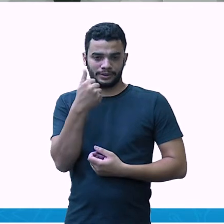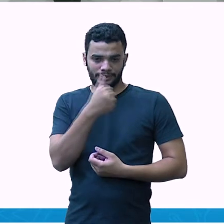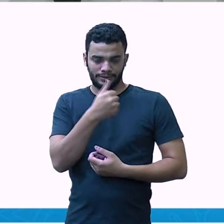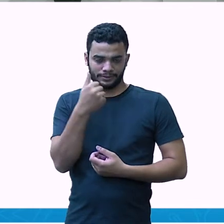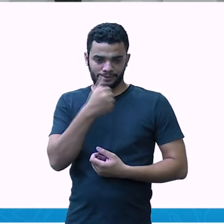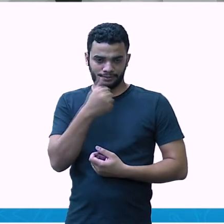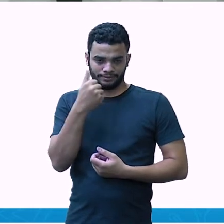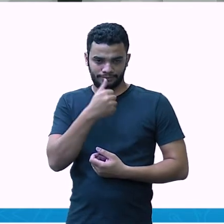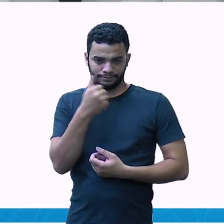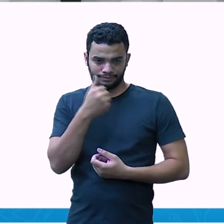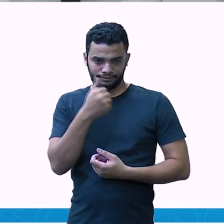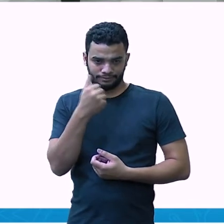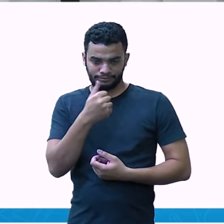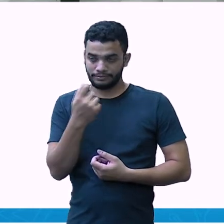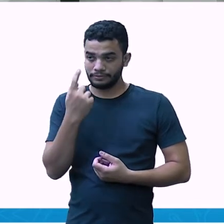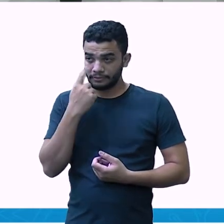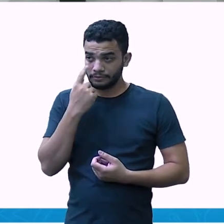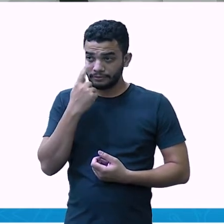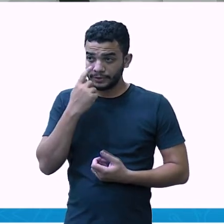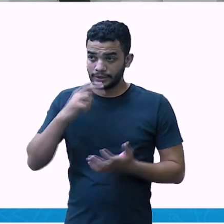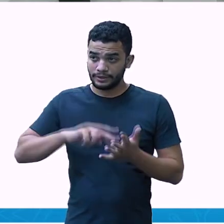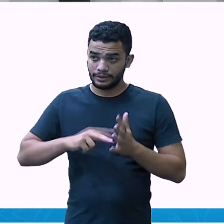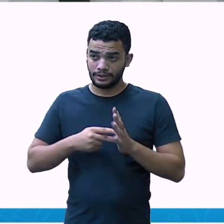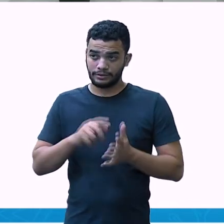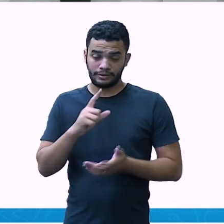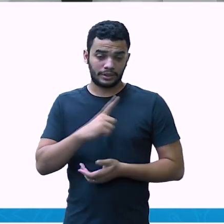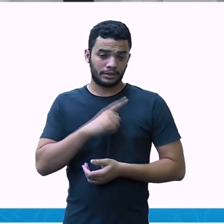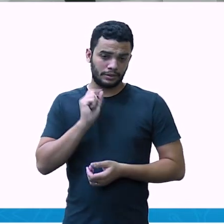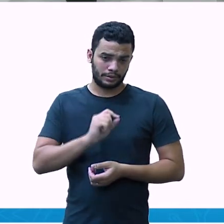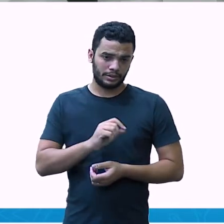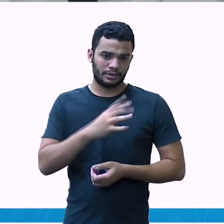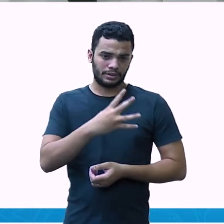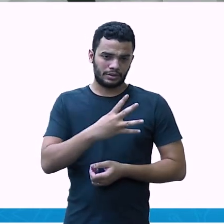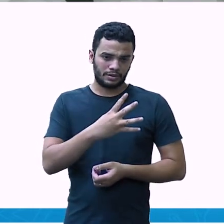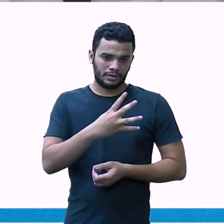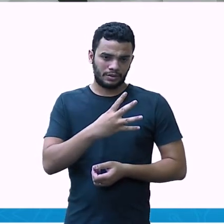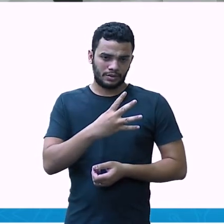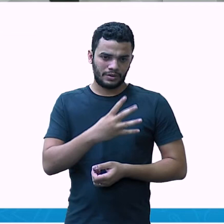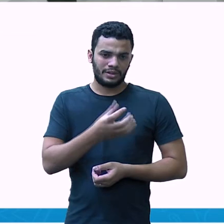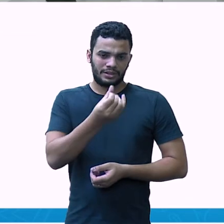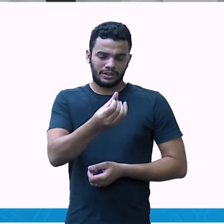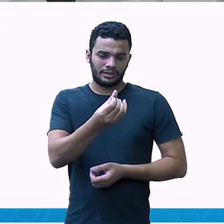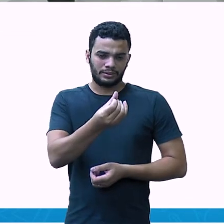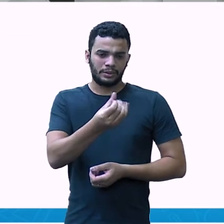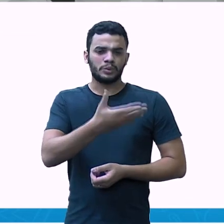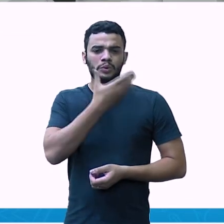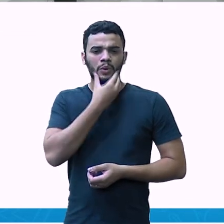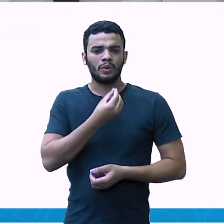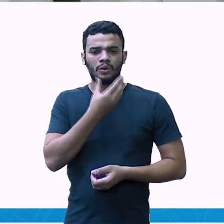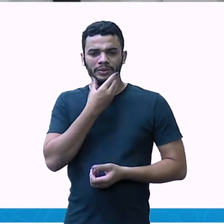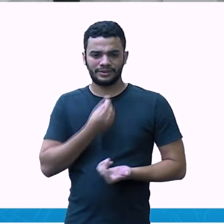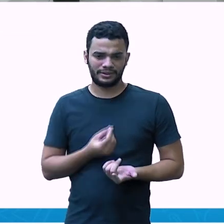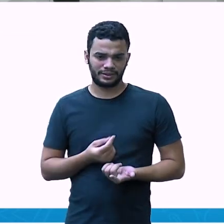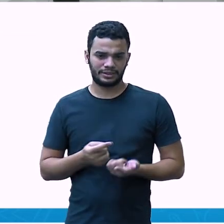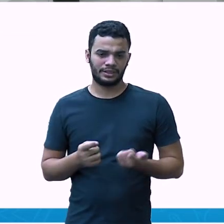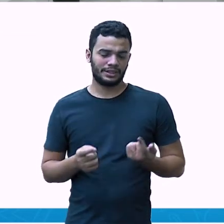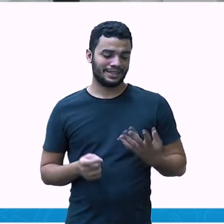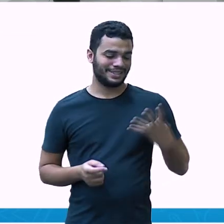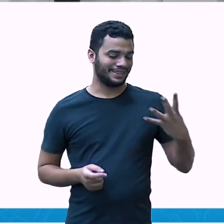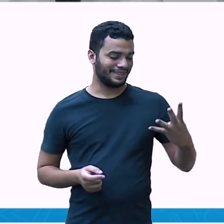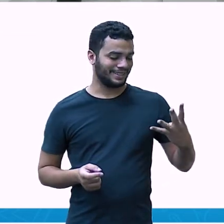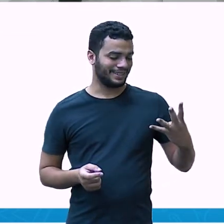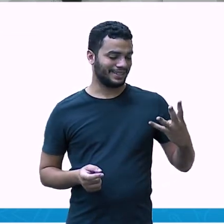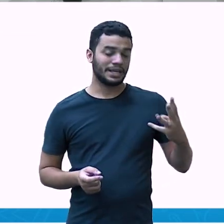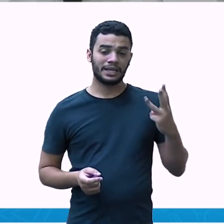vou ter 46 meninos. E assim por diante. Então, vamos ver quantos alunos tem nesse gráfico. Então, eu contei